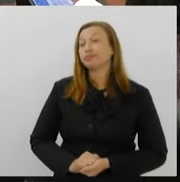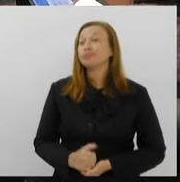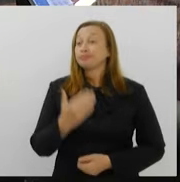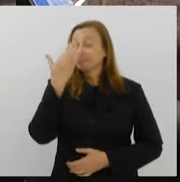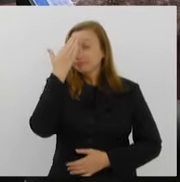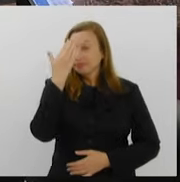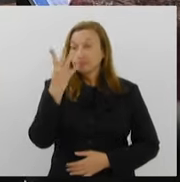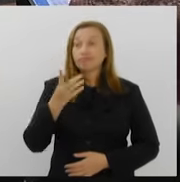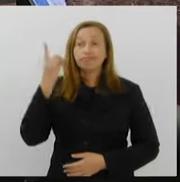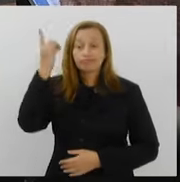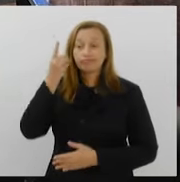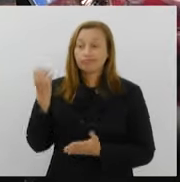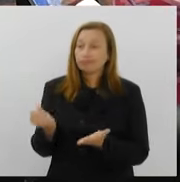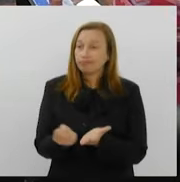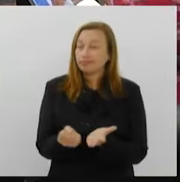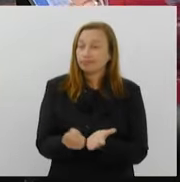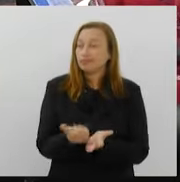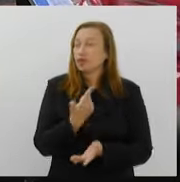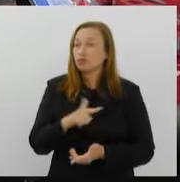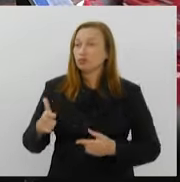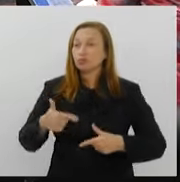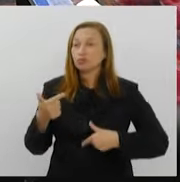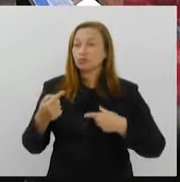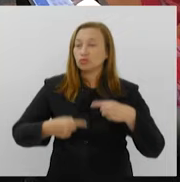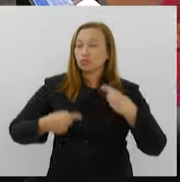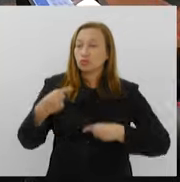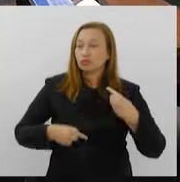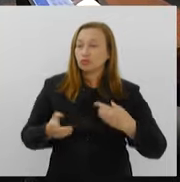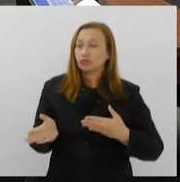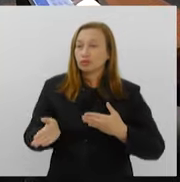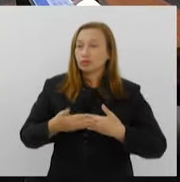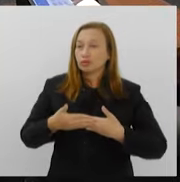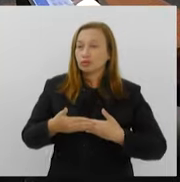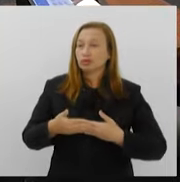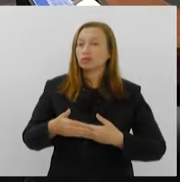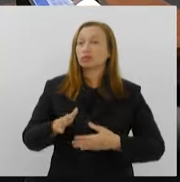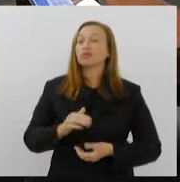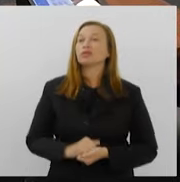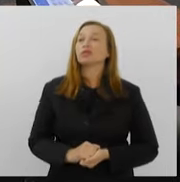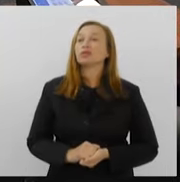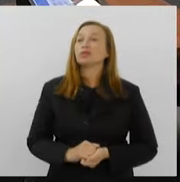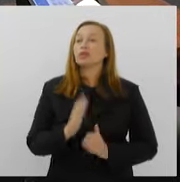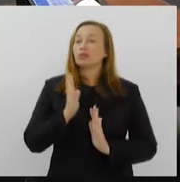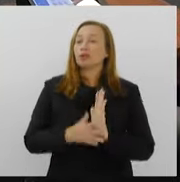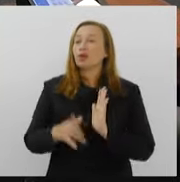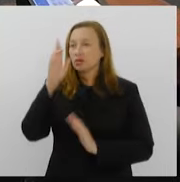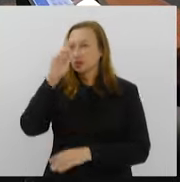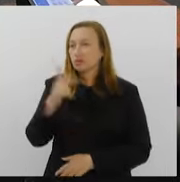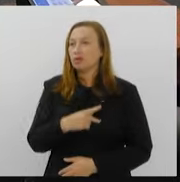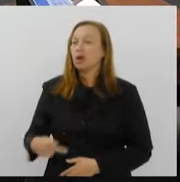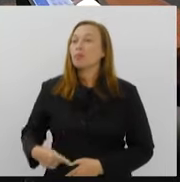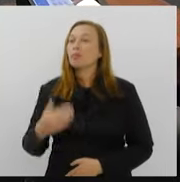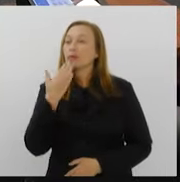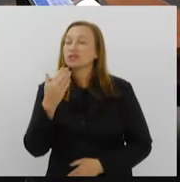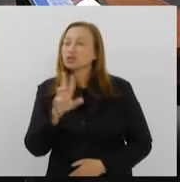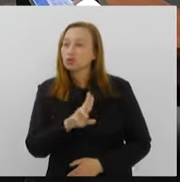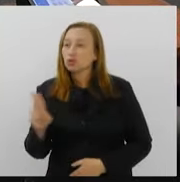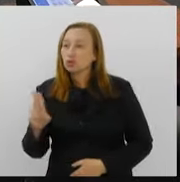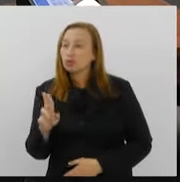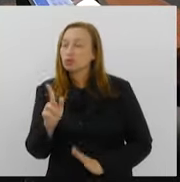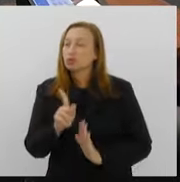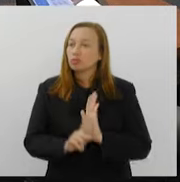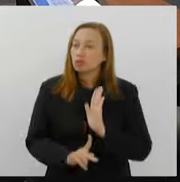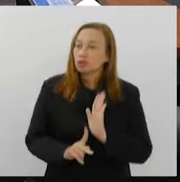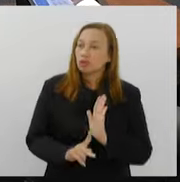Obrigado, deputado Samuel Malafaia. Não havendo mais quem queira discutir, encerrada a discussão. Pela ordem. Eu só queria pedir coautoria do projeto.